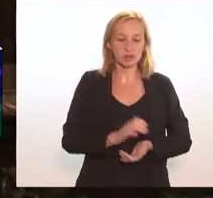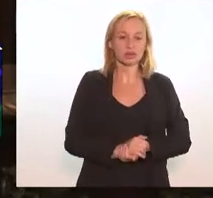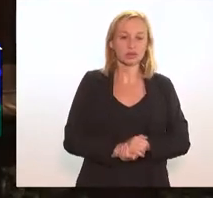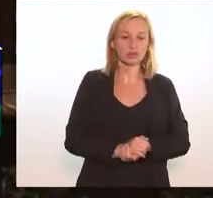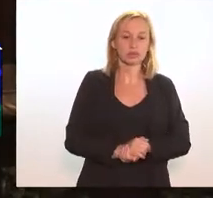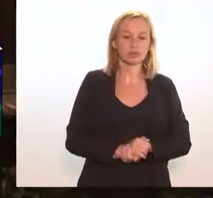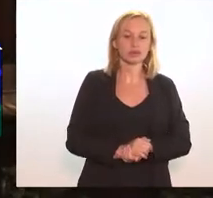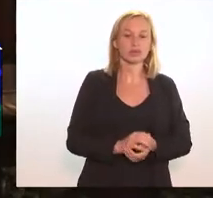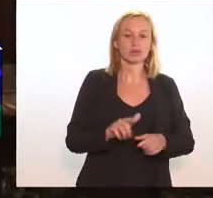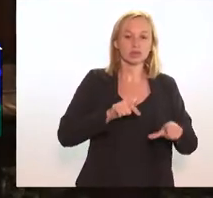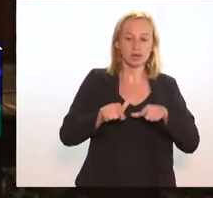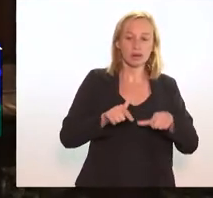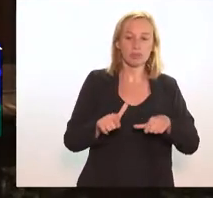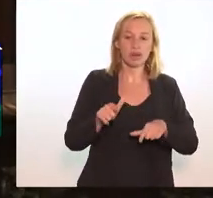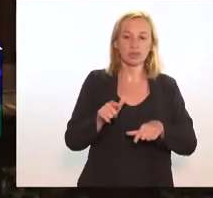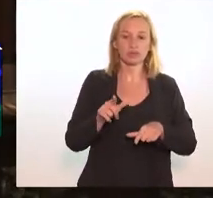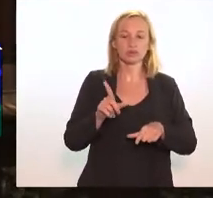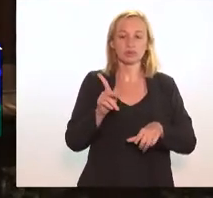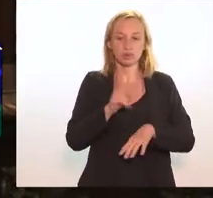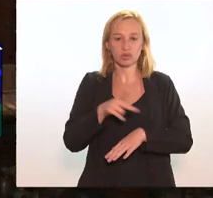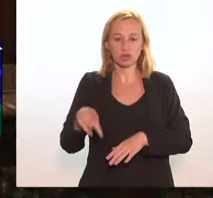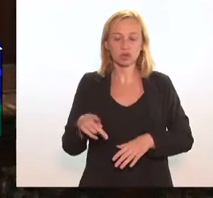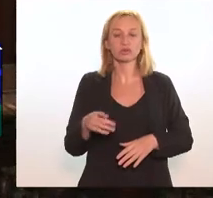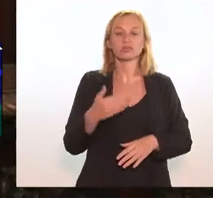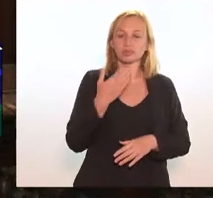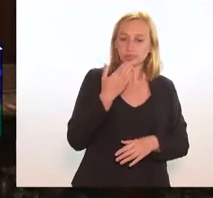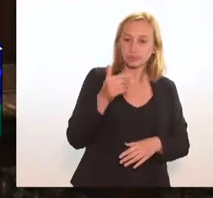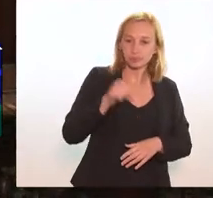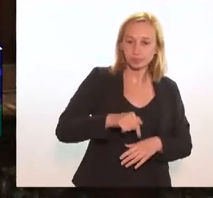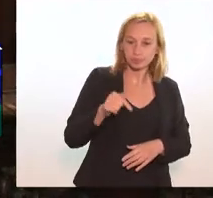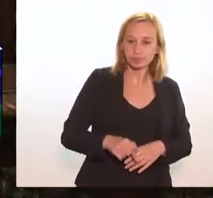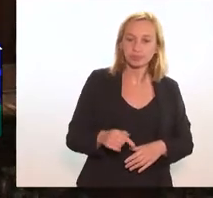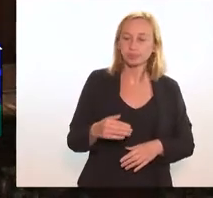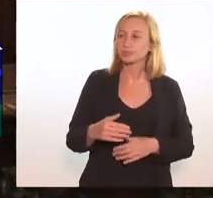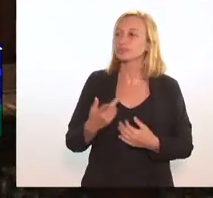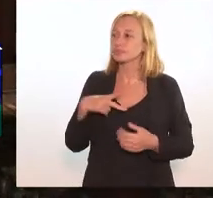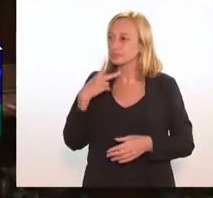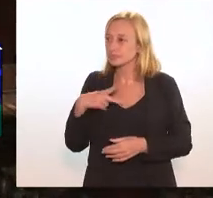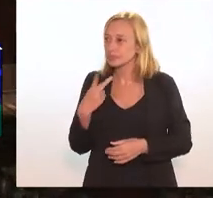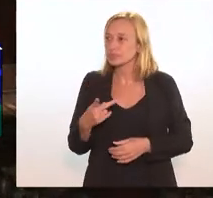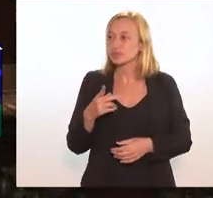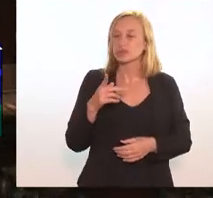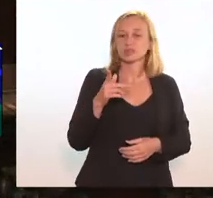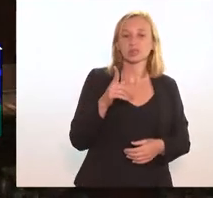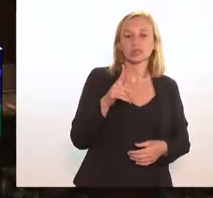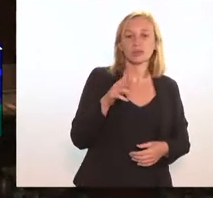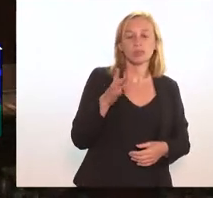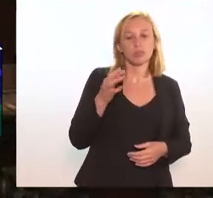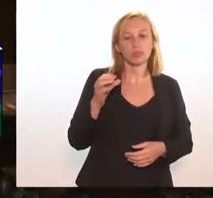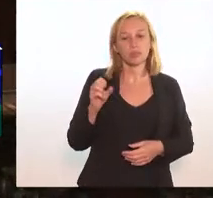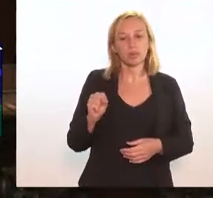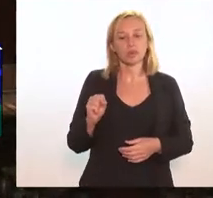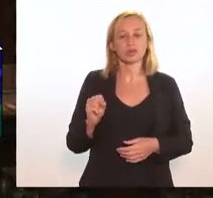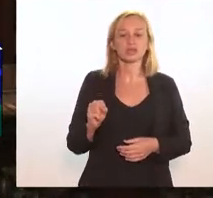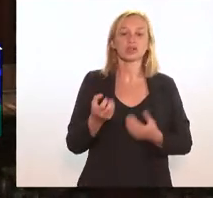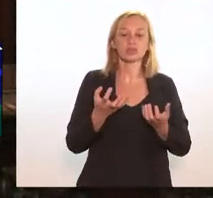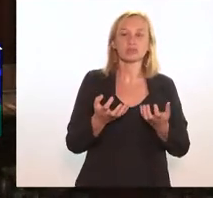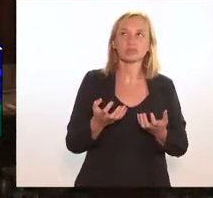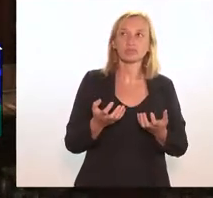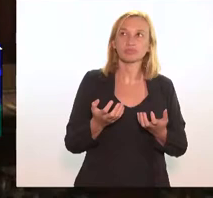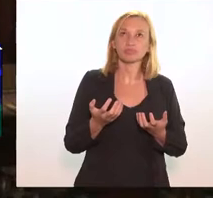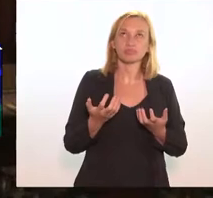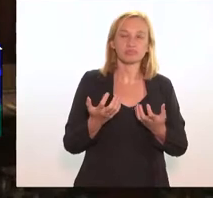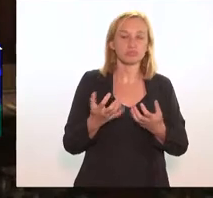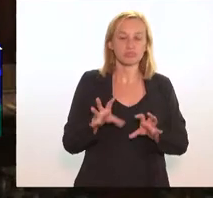carreira docente. Por isso, estamos aqui repercutindo essa posse, repercutindo o fato de que também, eu não quero deixar